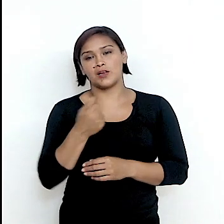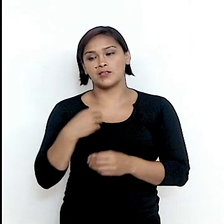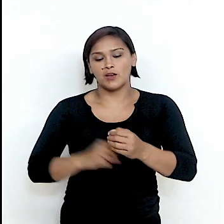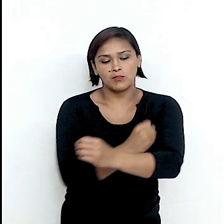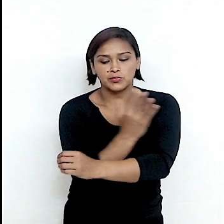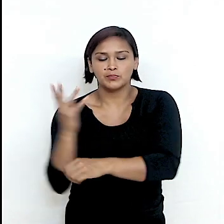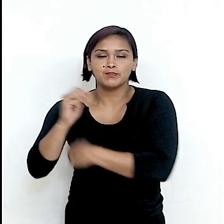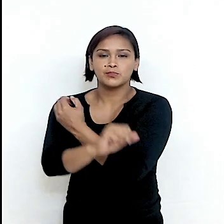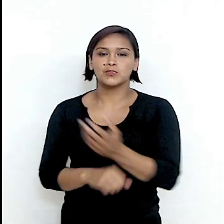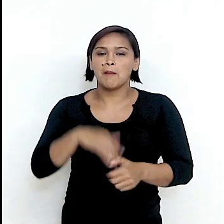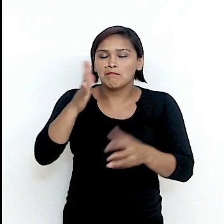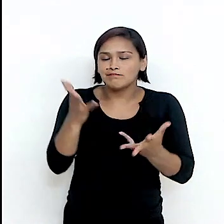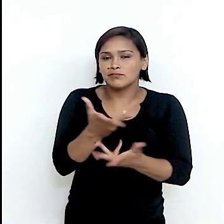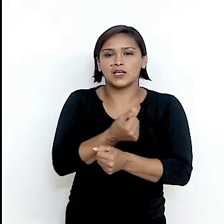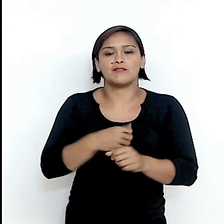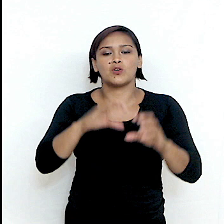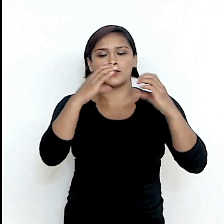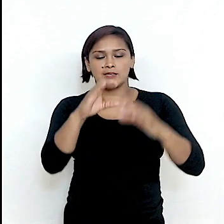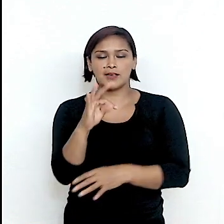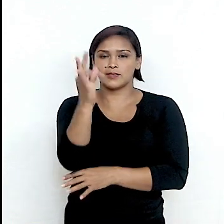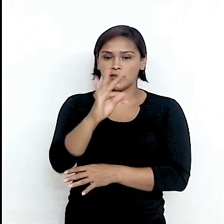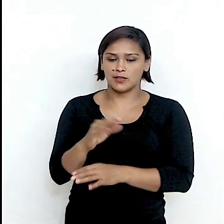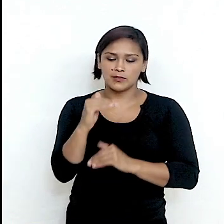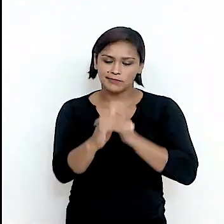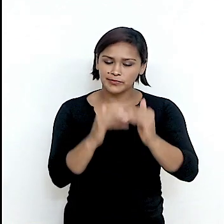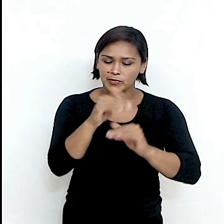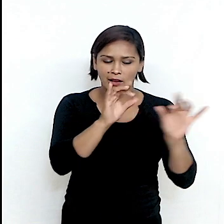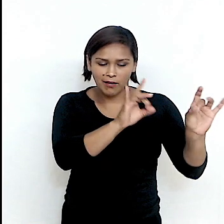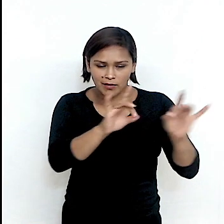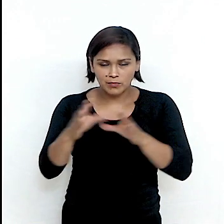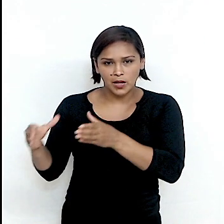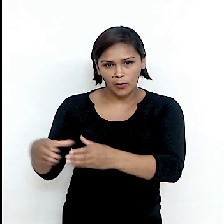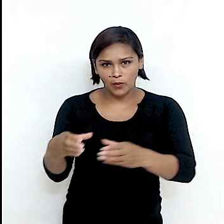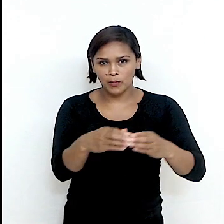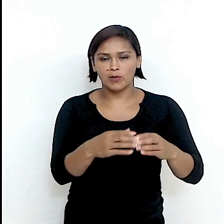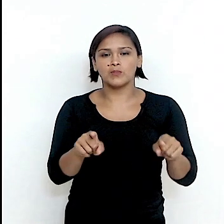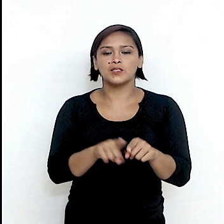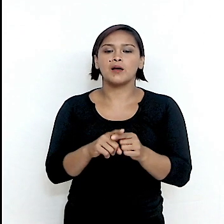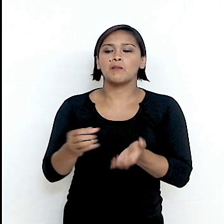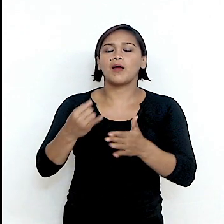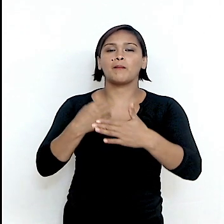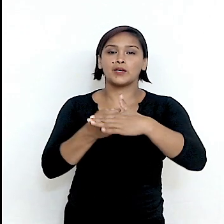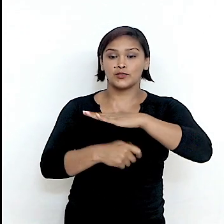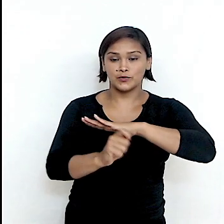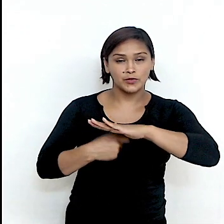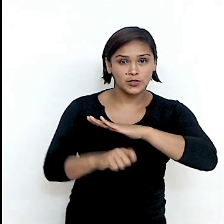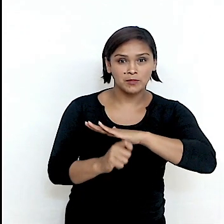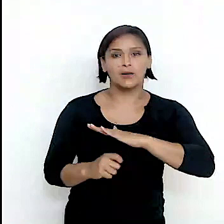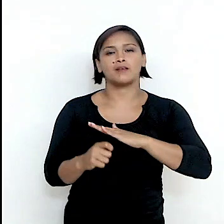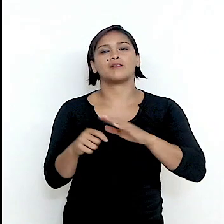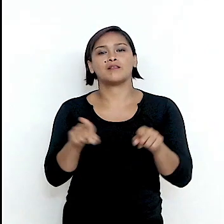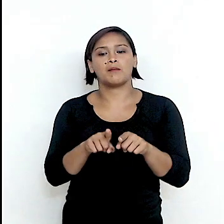abundantes é com ciência e tecnologia desenvolvida em áreas específicas mais carente de investimentos em especial em sua